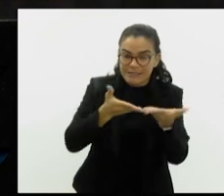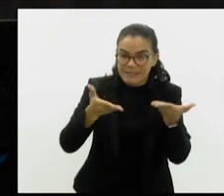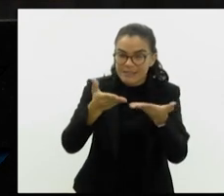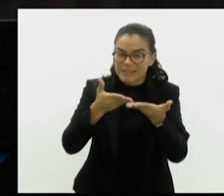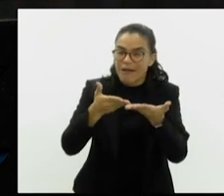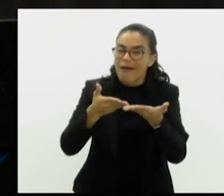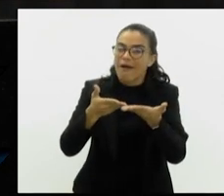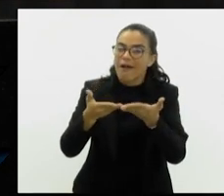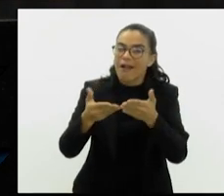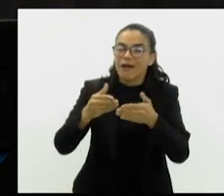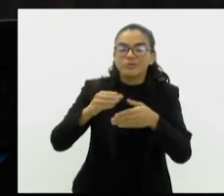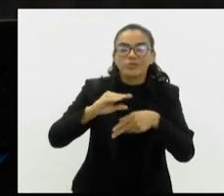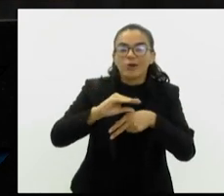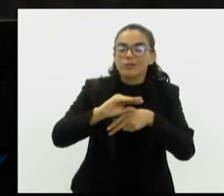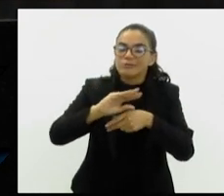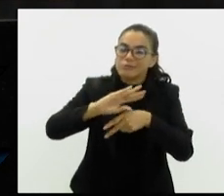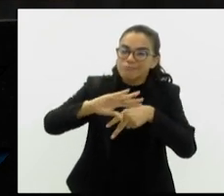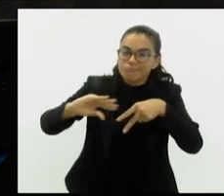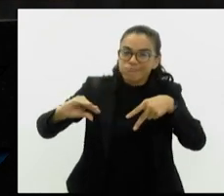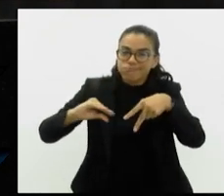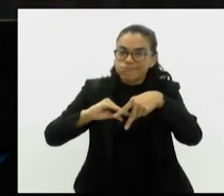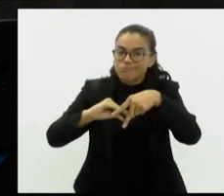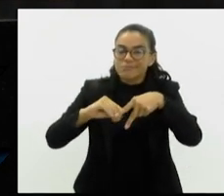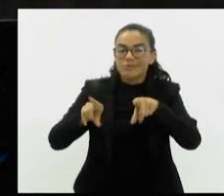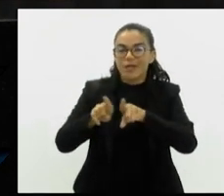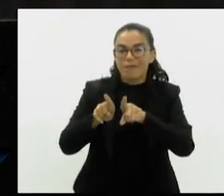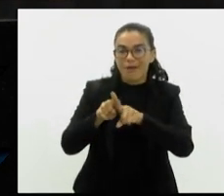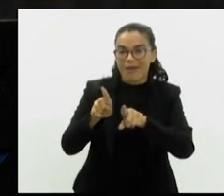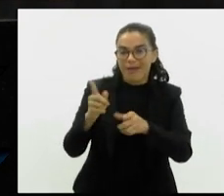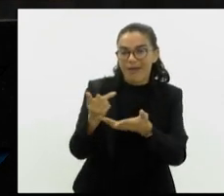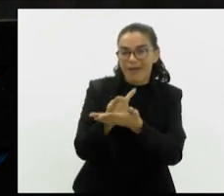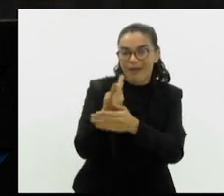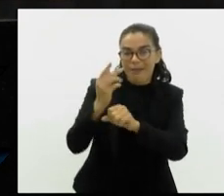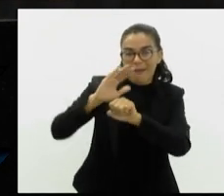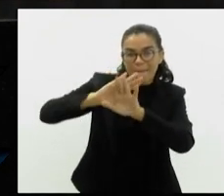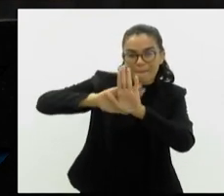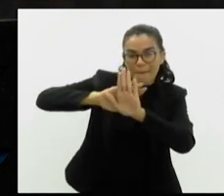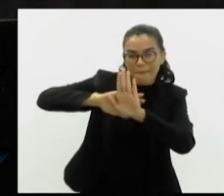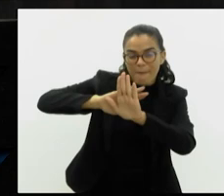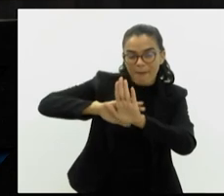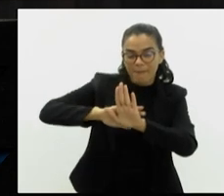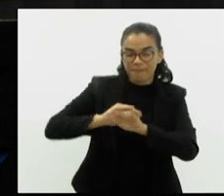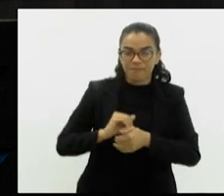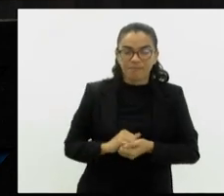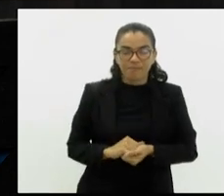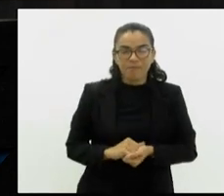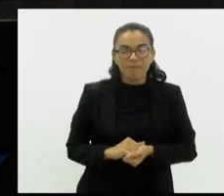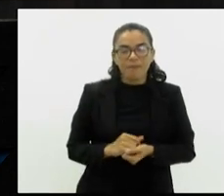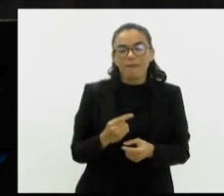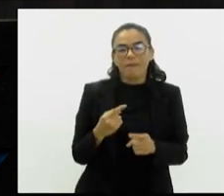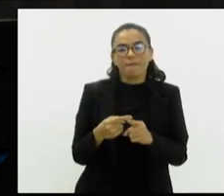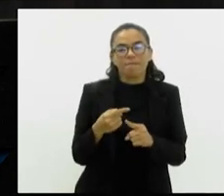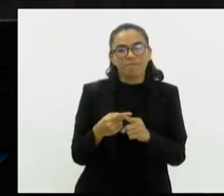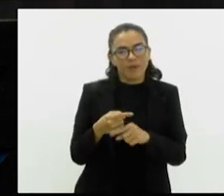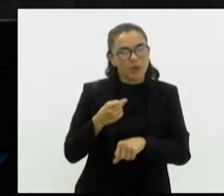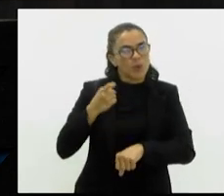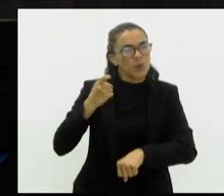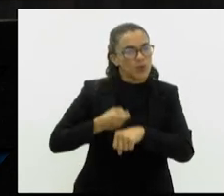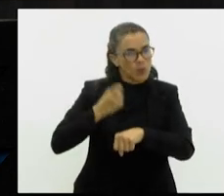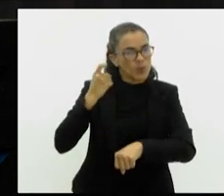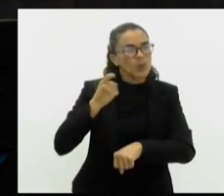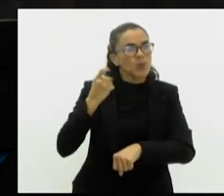né E passar a limpo isso tudo porque é muito duro